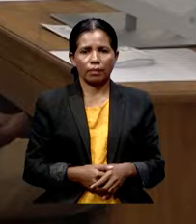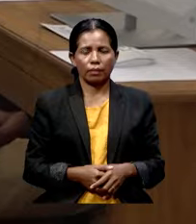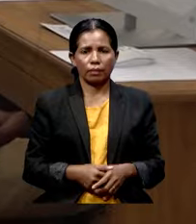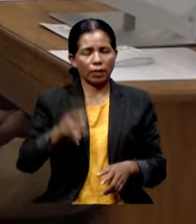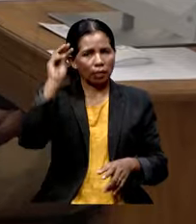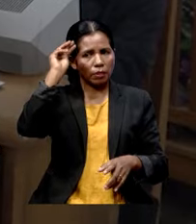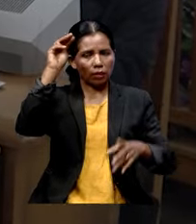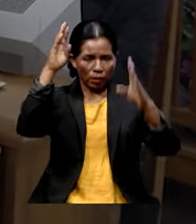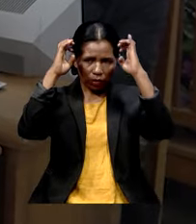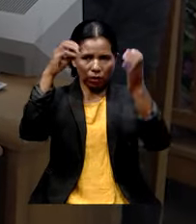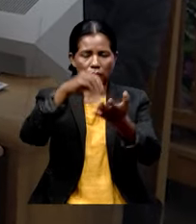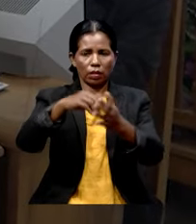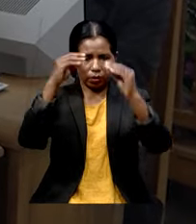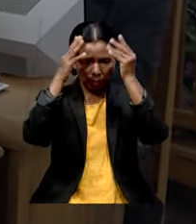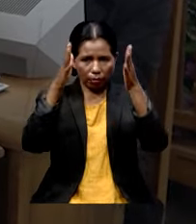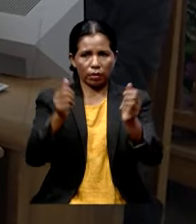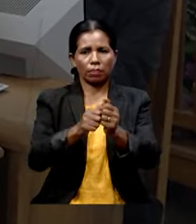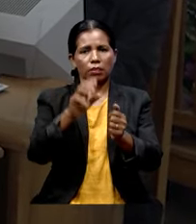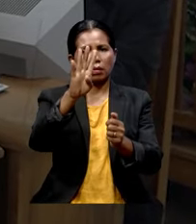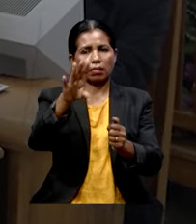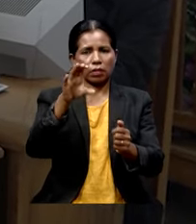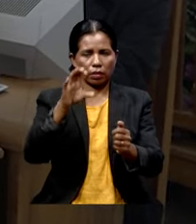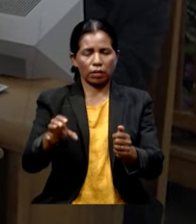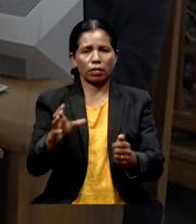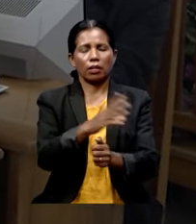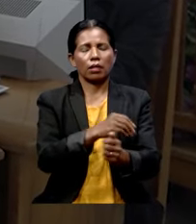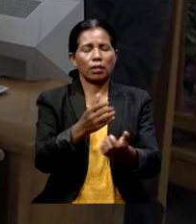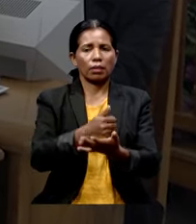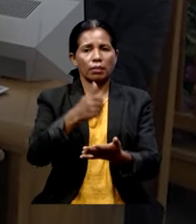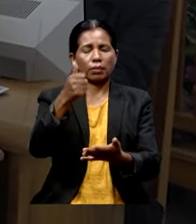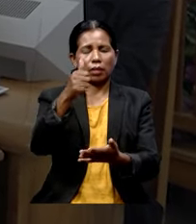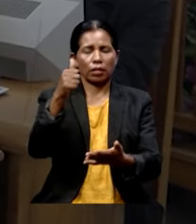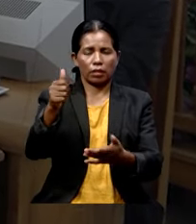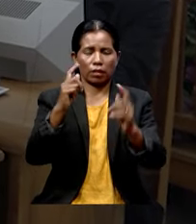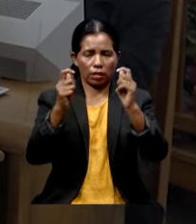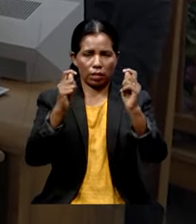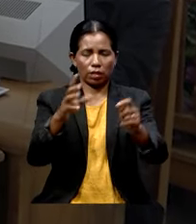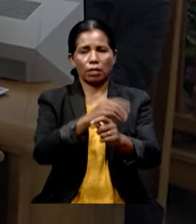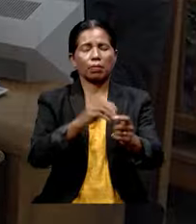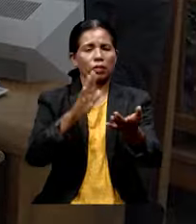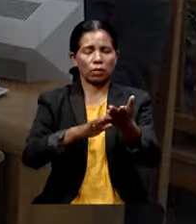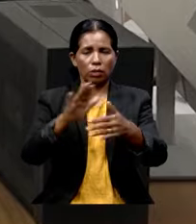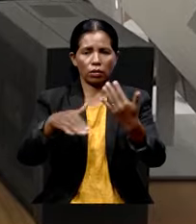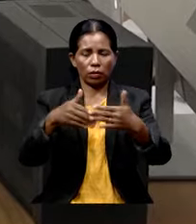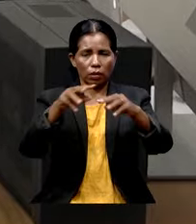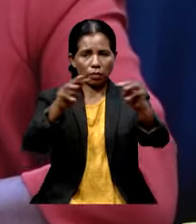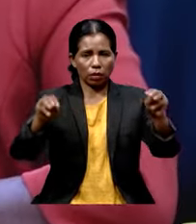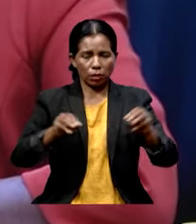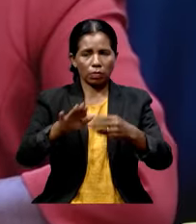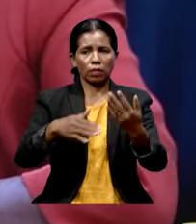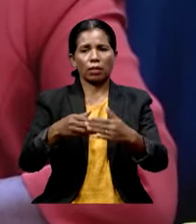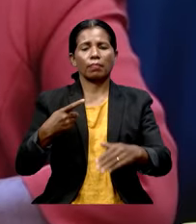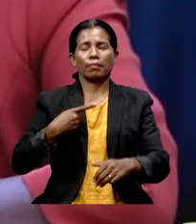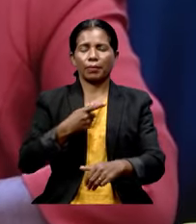Ministério da Educação colocou na professora Atusha Tresse, INB Passa, e até este bolsa candidatura à primeira fase da Escola Sira e Município Sira. INB